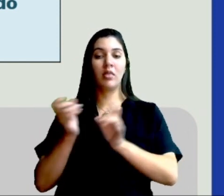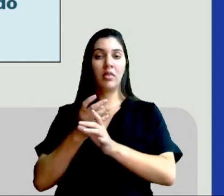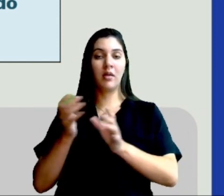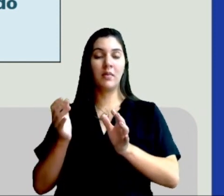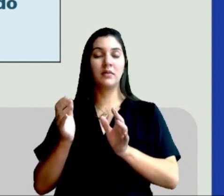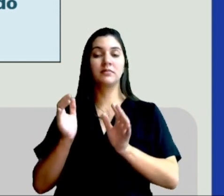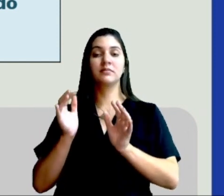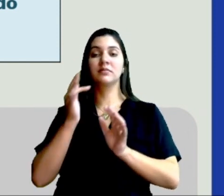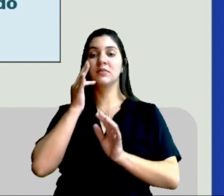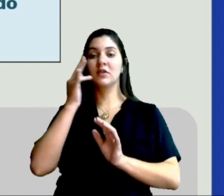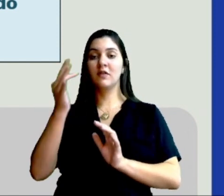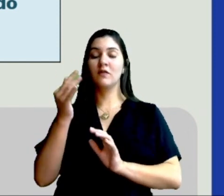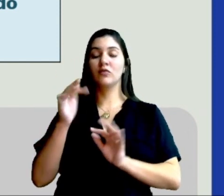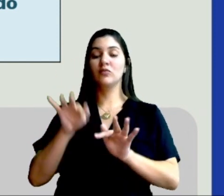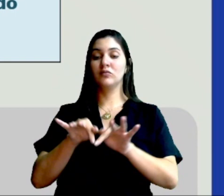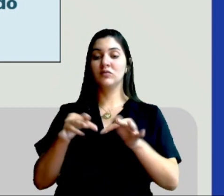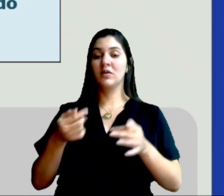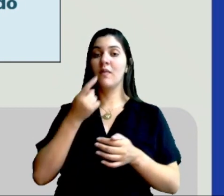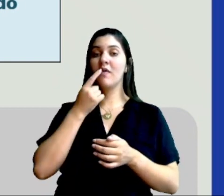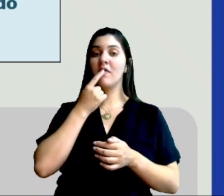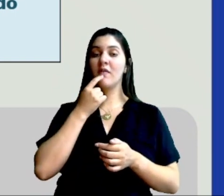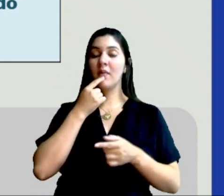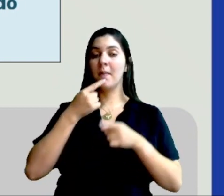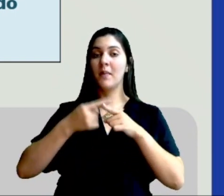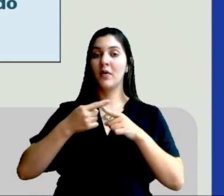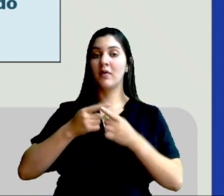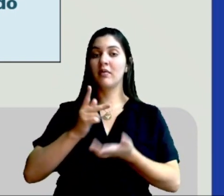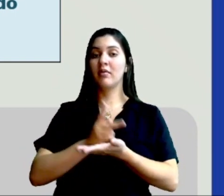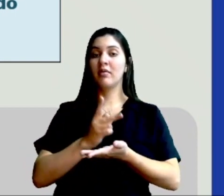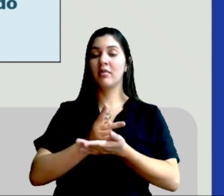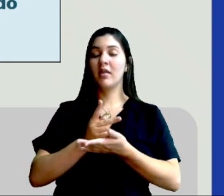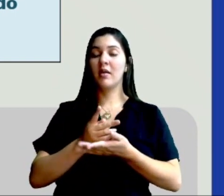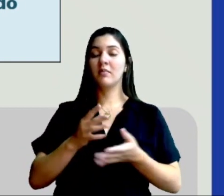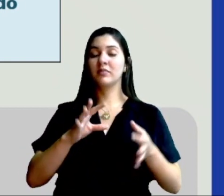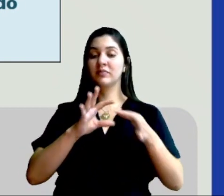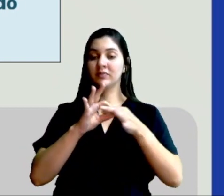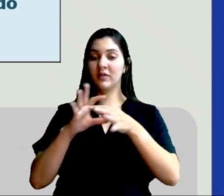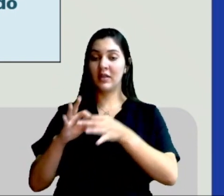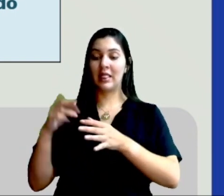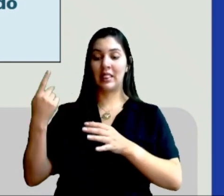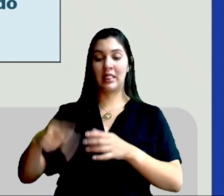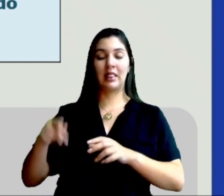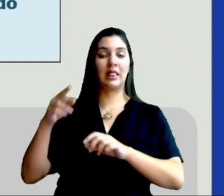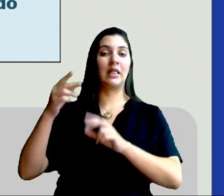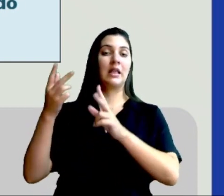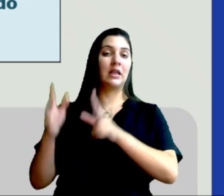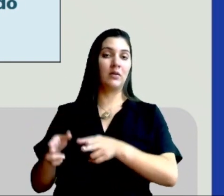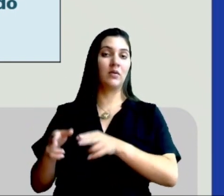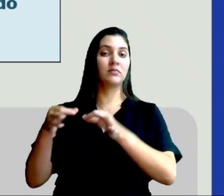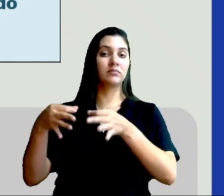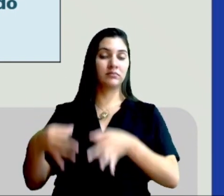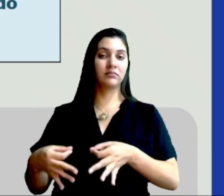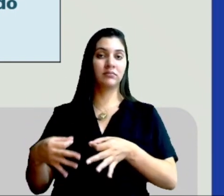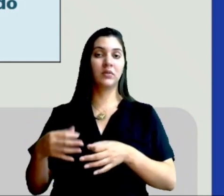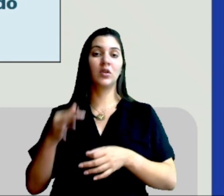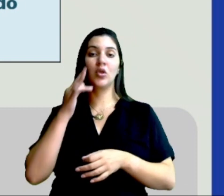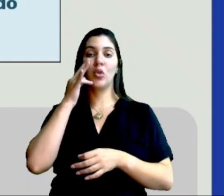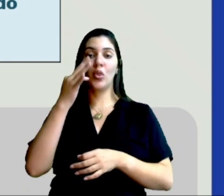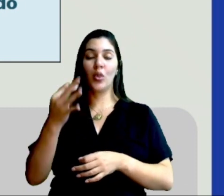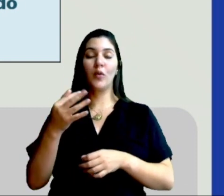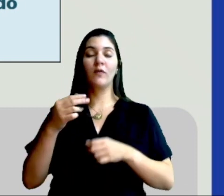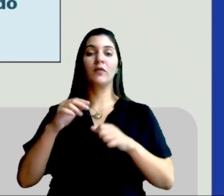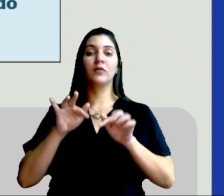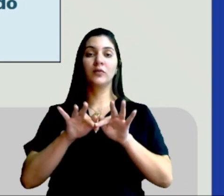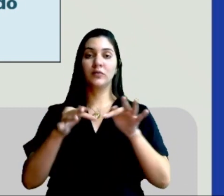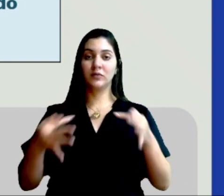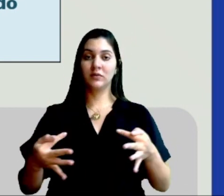futuro simples em vermelho, porque sempre vai ser conjugado dessa forma, certo? No futuro